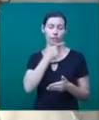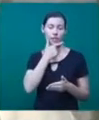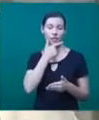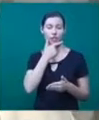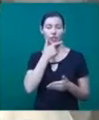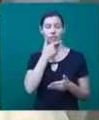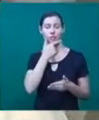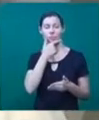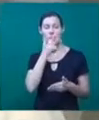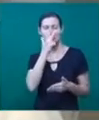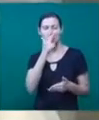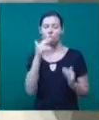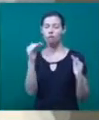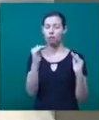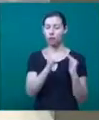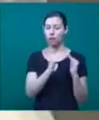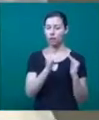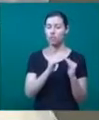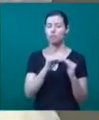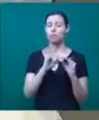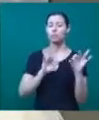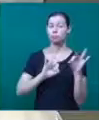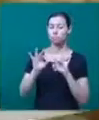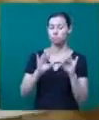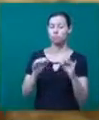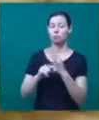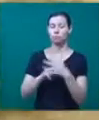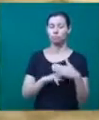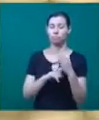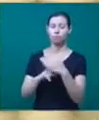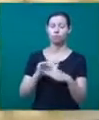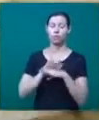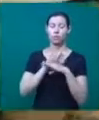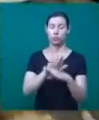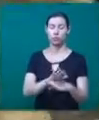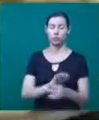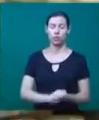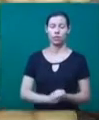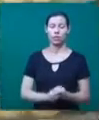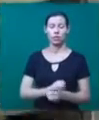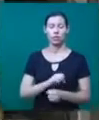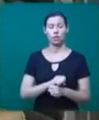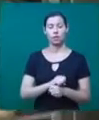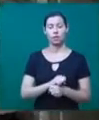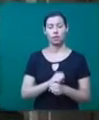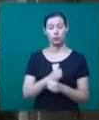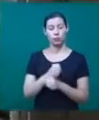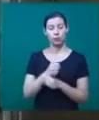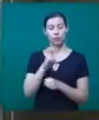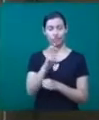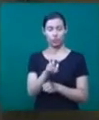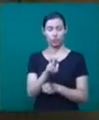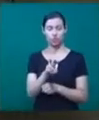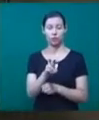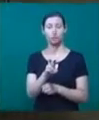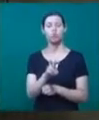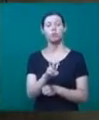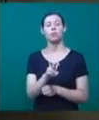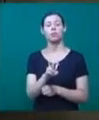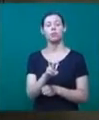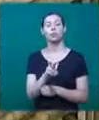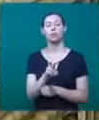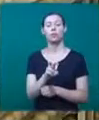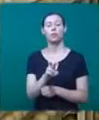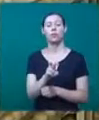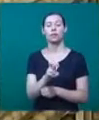caseiro, simplesmente a gente usa as máquinas para ajudar. Há mais ou menos 5 anos eram fabricados 300 quilos de pão de queijo por